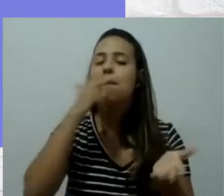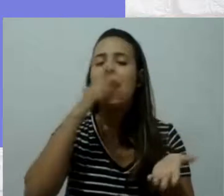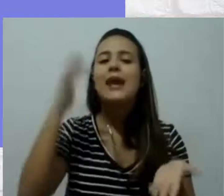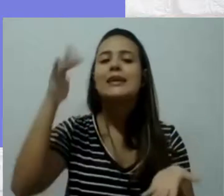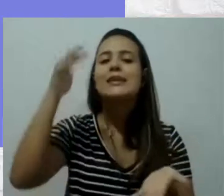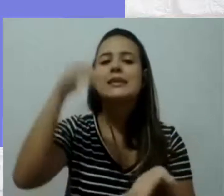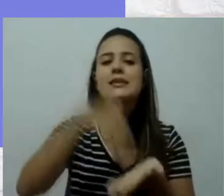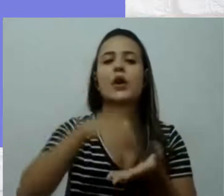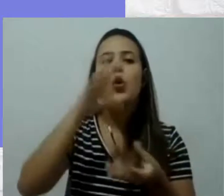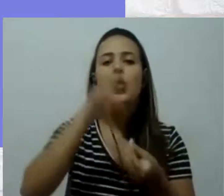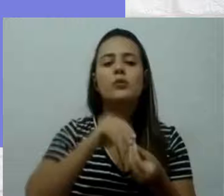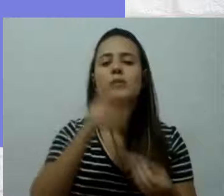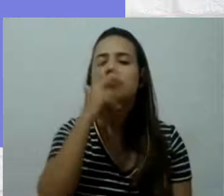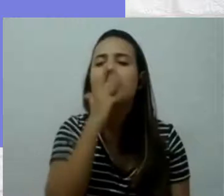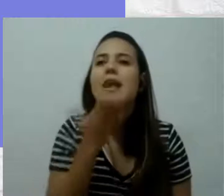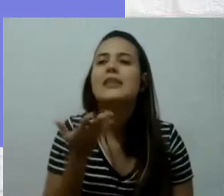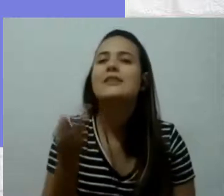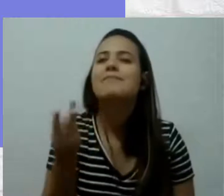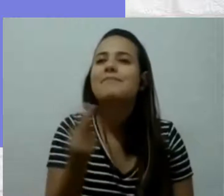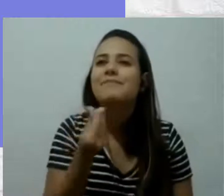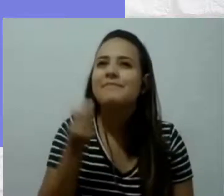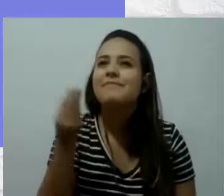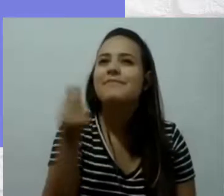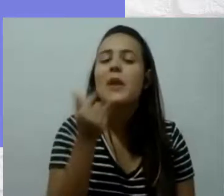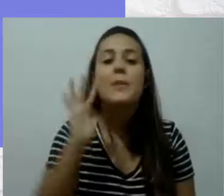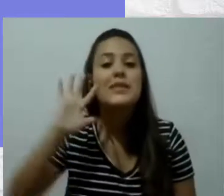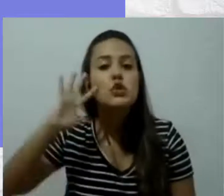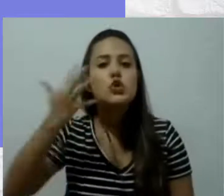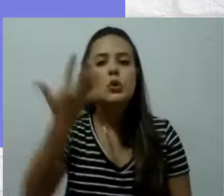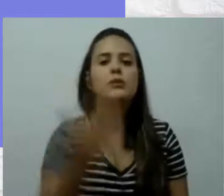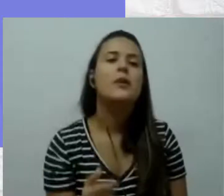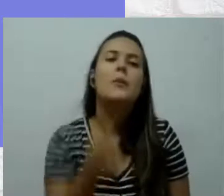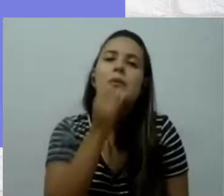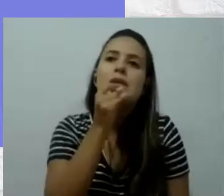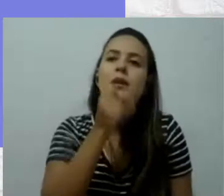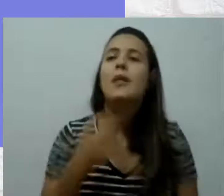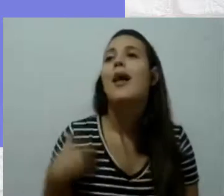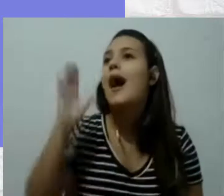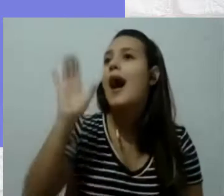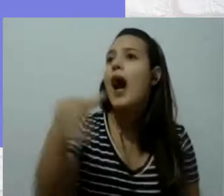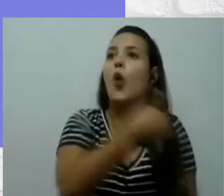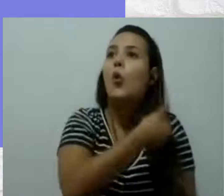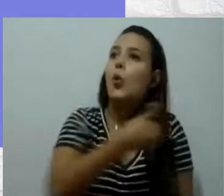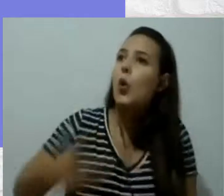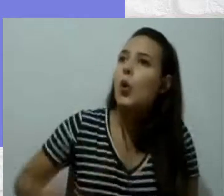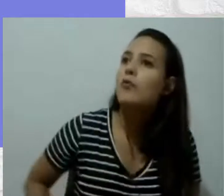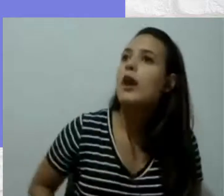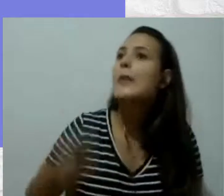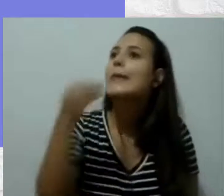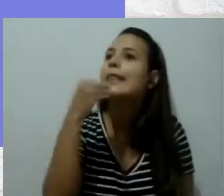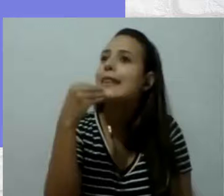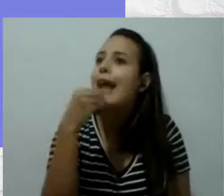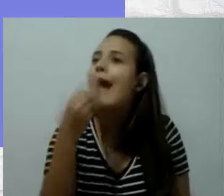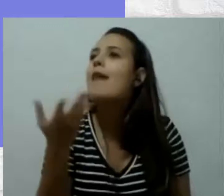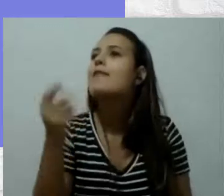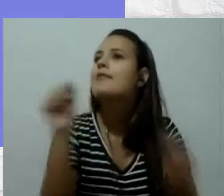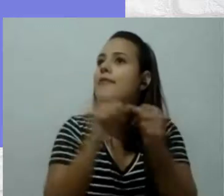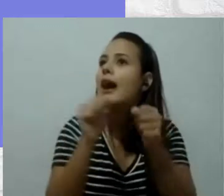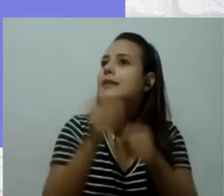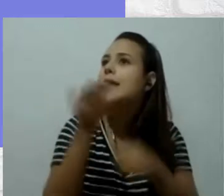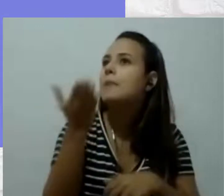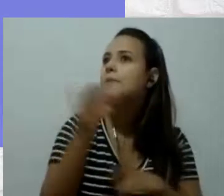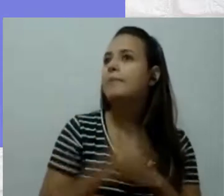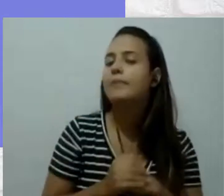deixam algo muito superficial. Por exemplo, buscar uma solução, elas vão dizer, o governo deveria